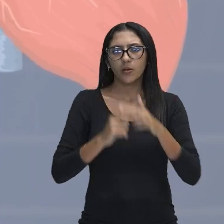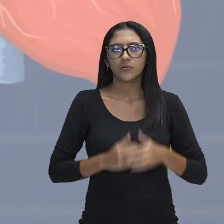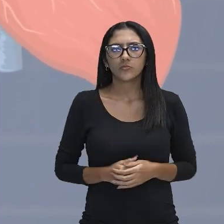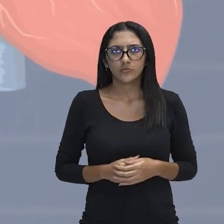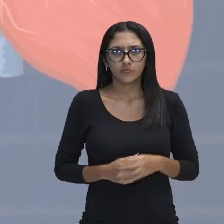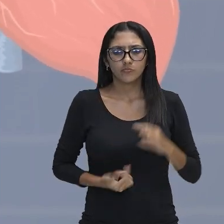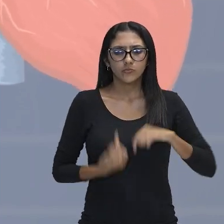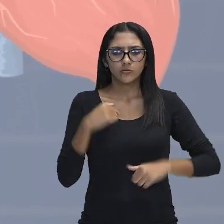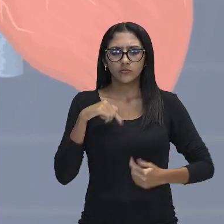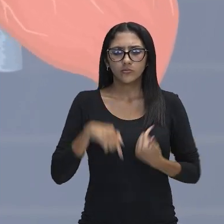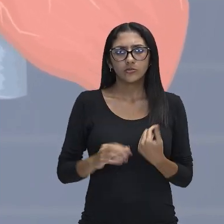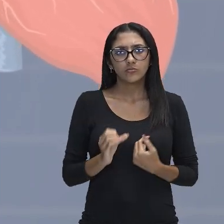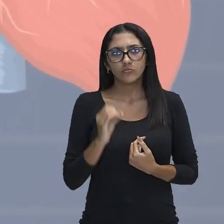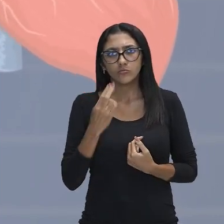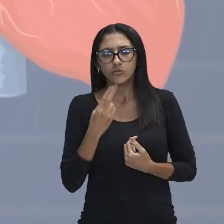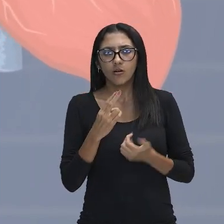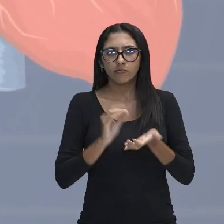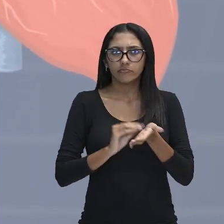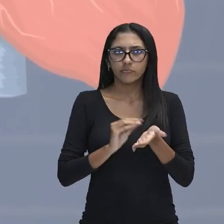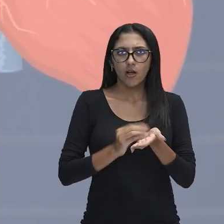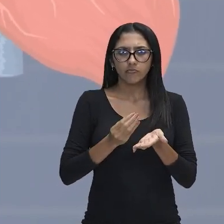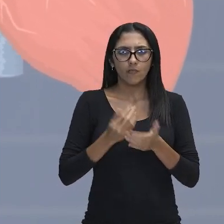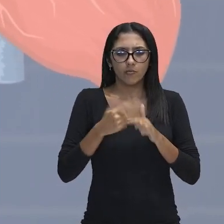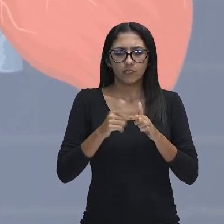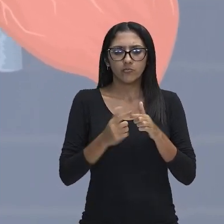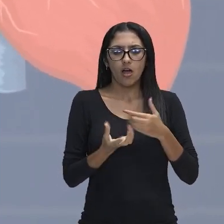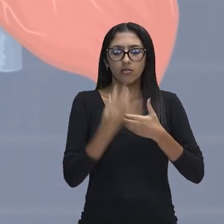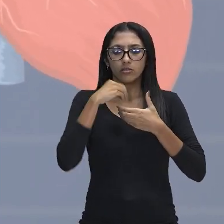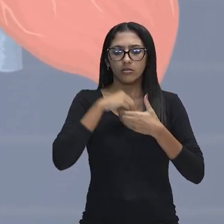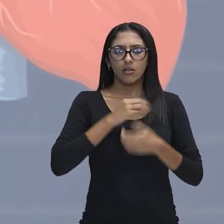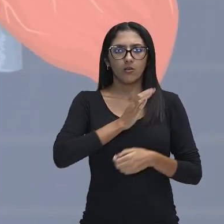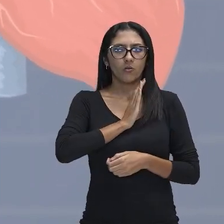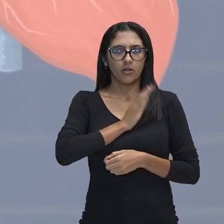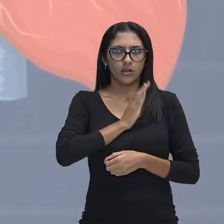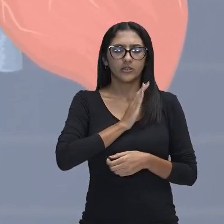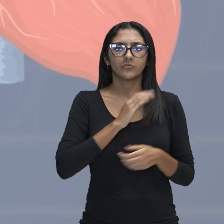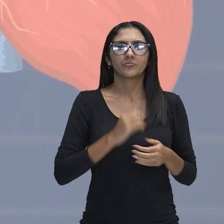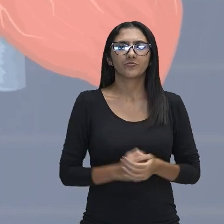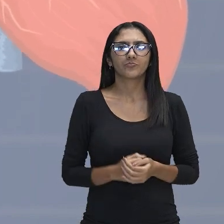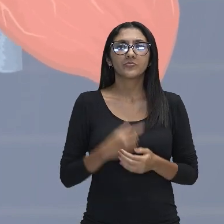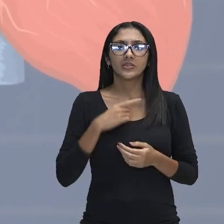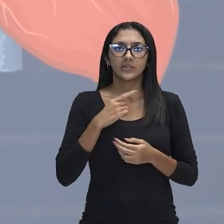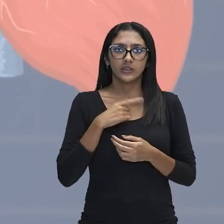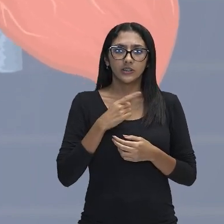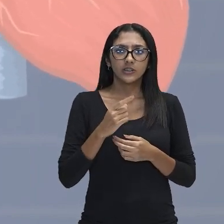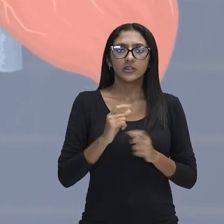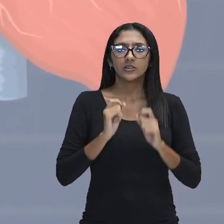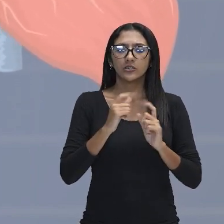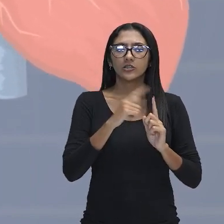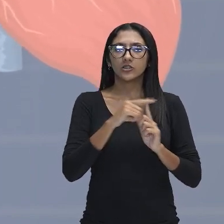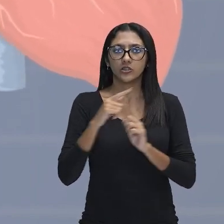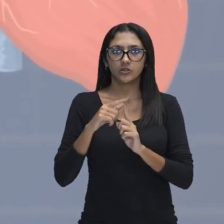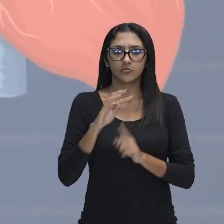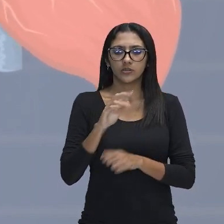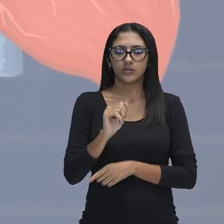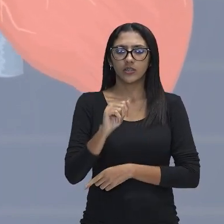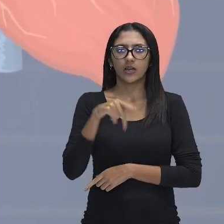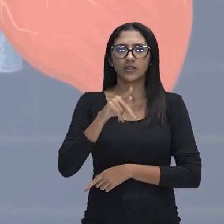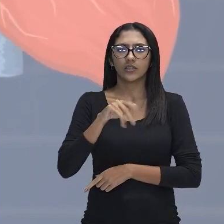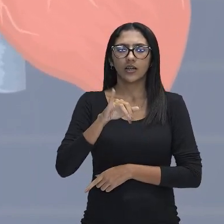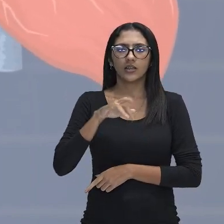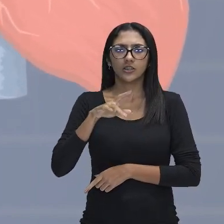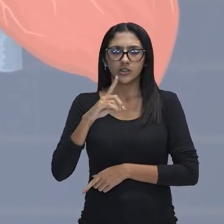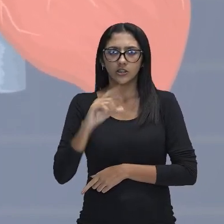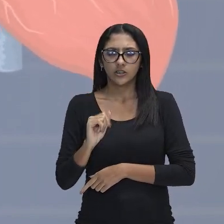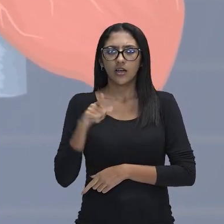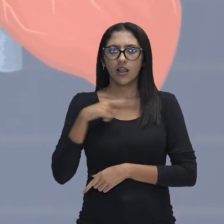fruto de um desequilíbrio do próprio órgão. Dentro das arritmias existem as taquicardias, quando o ritmo é